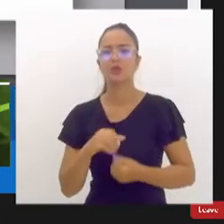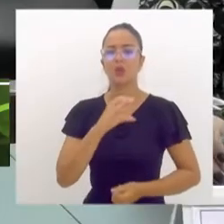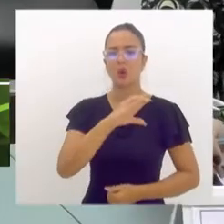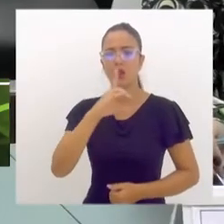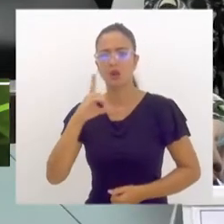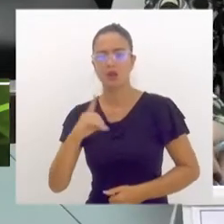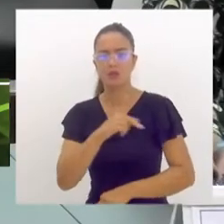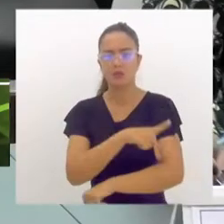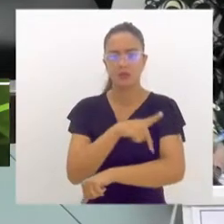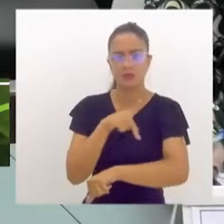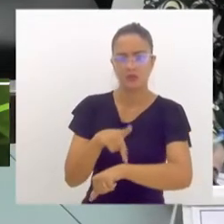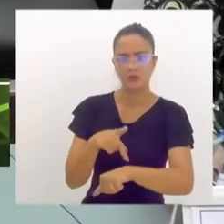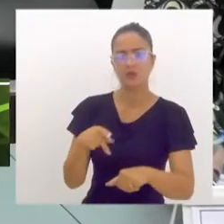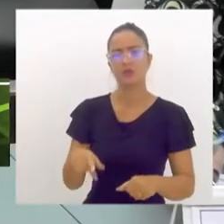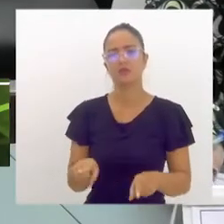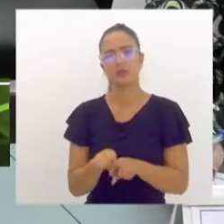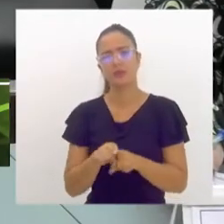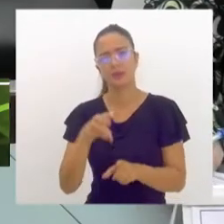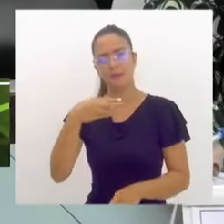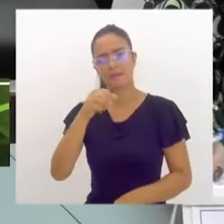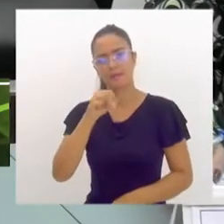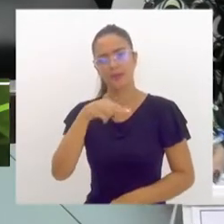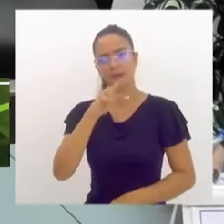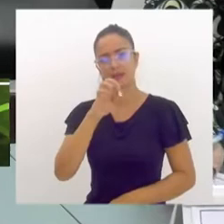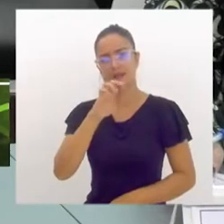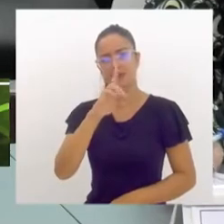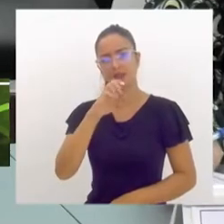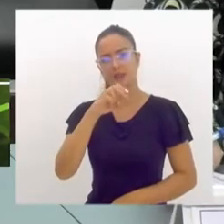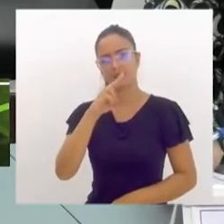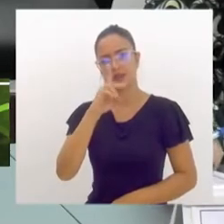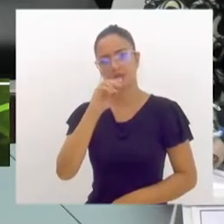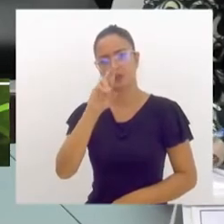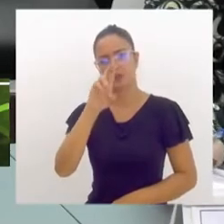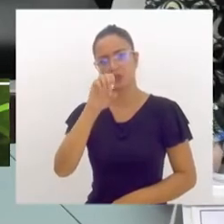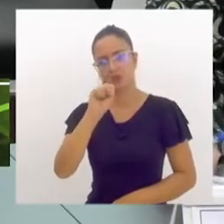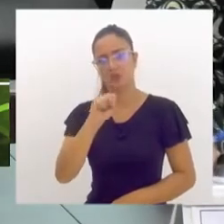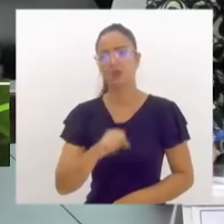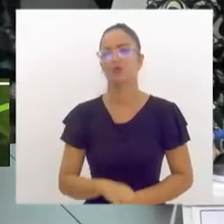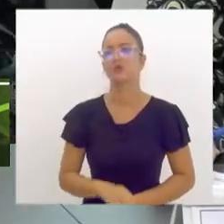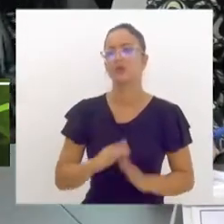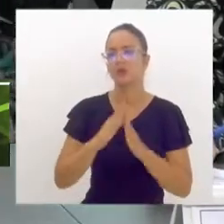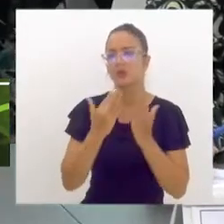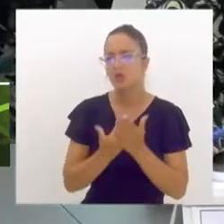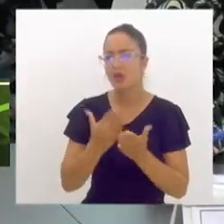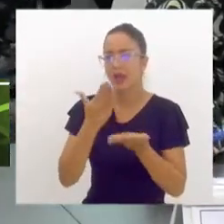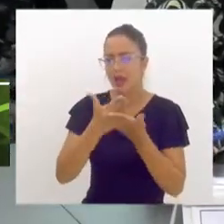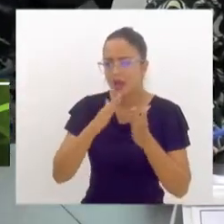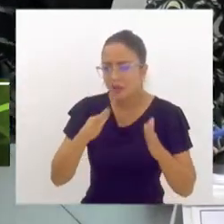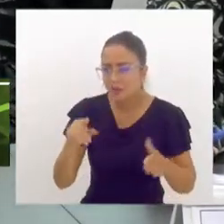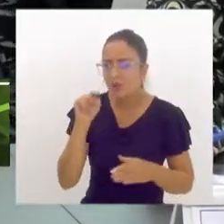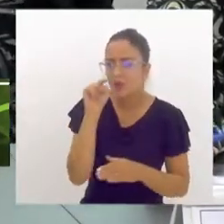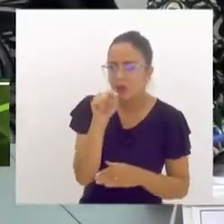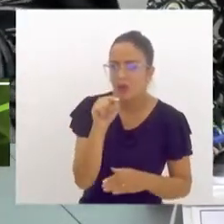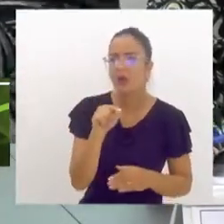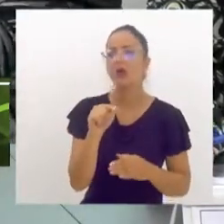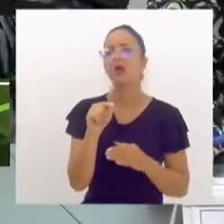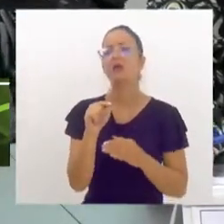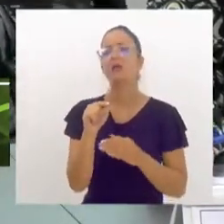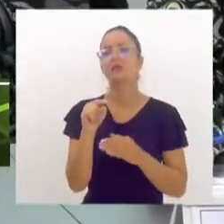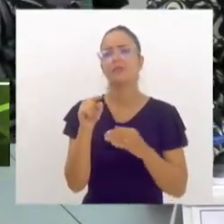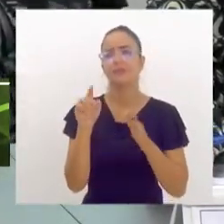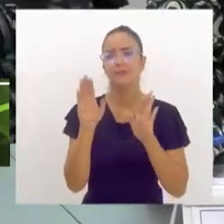pedagógicos e mantenedores, que as escolas foram encerradas de jure e foram encerradas por irregularidade, continuem